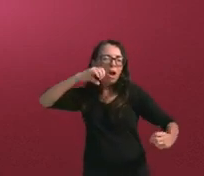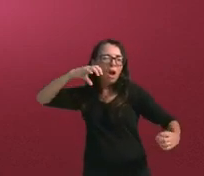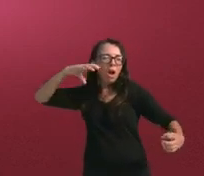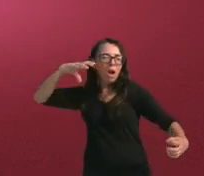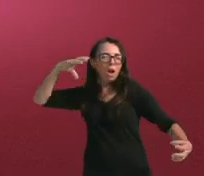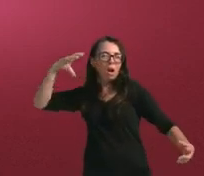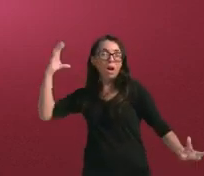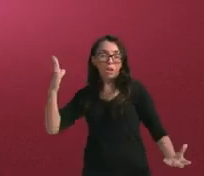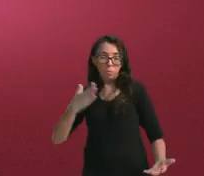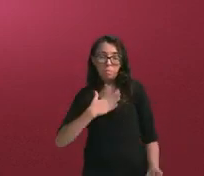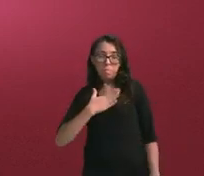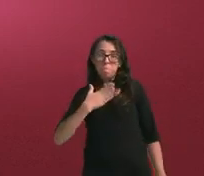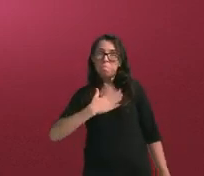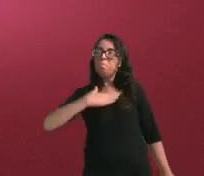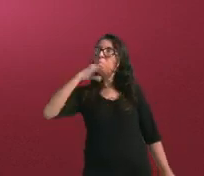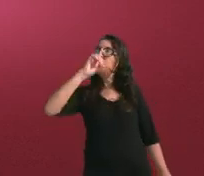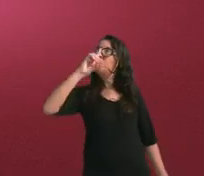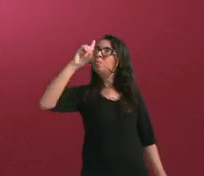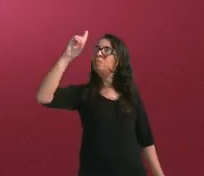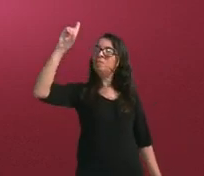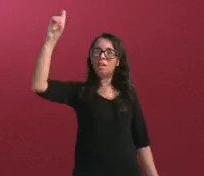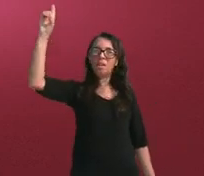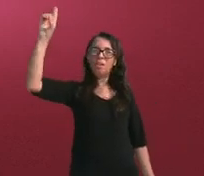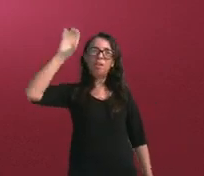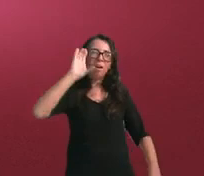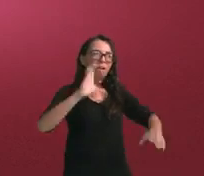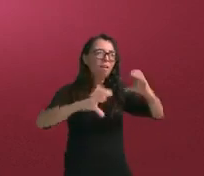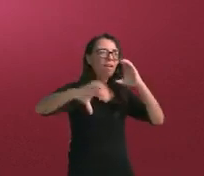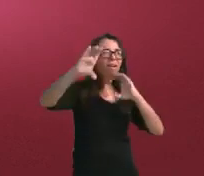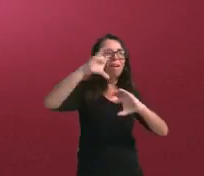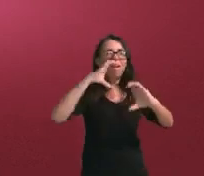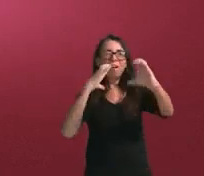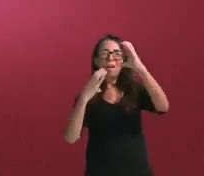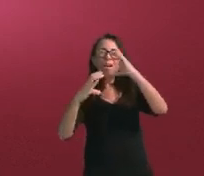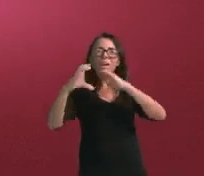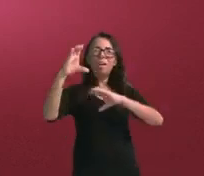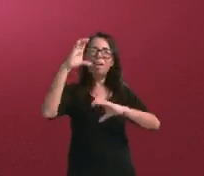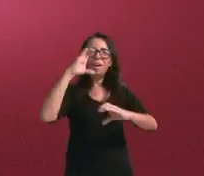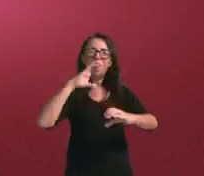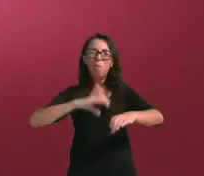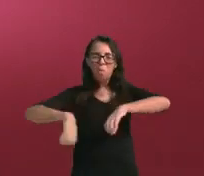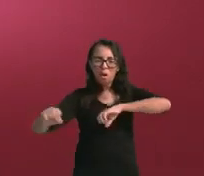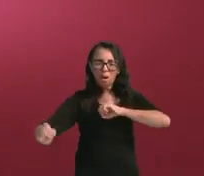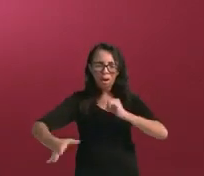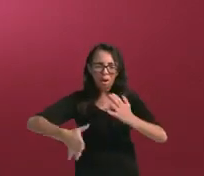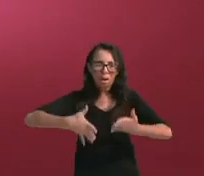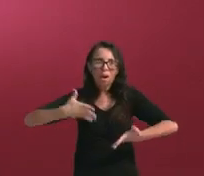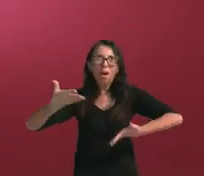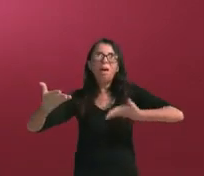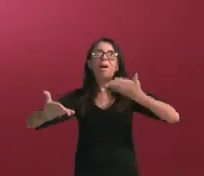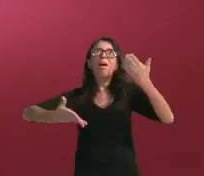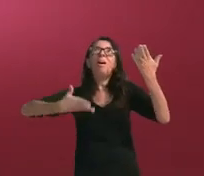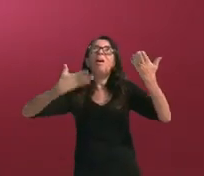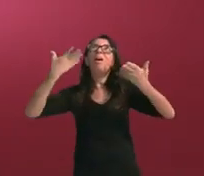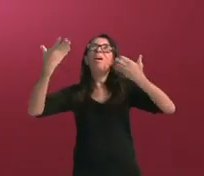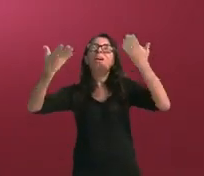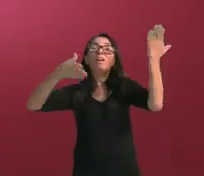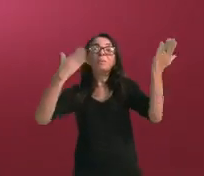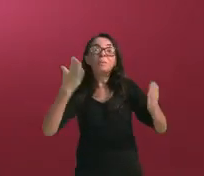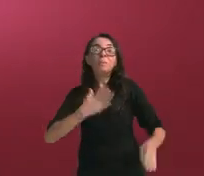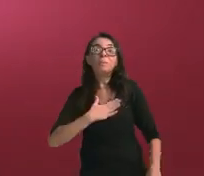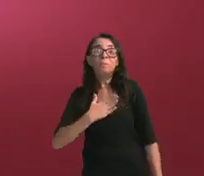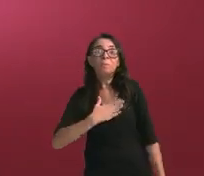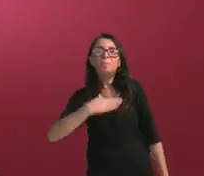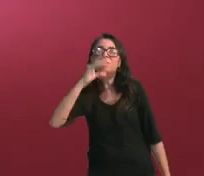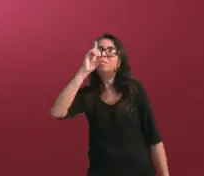pode fazer a obra com suas próprias forças, aí veja bem, hein? Nós estamos falando já das próprias forças nossas, aí é